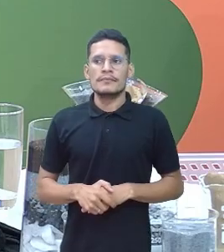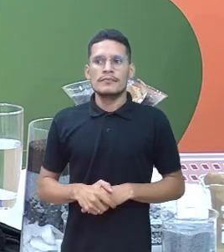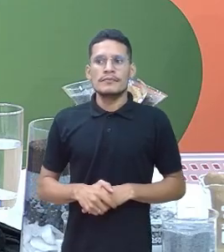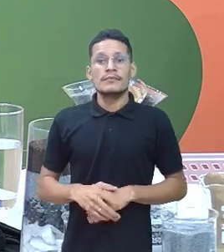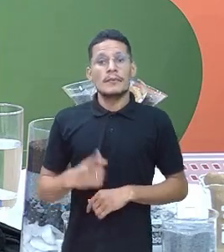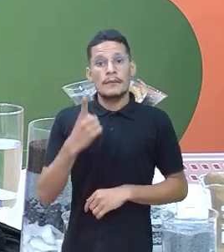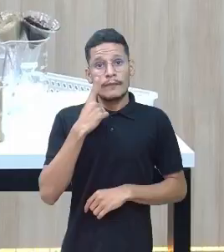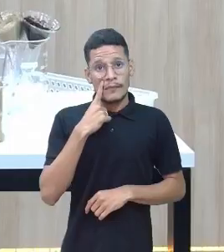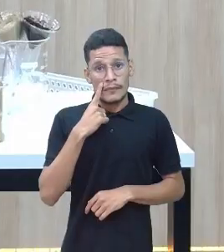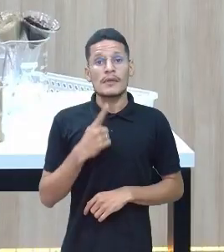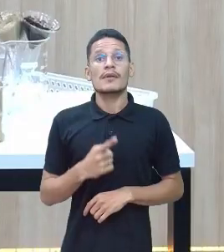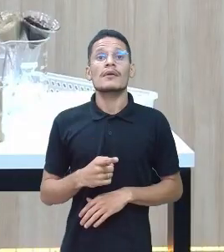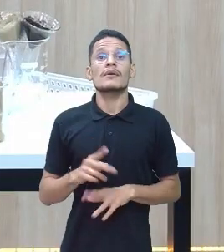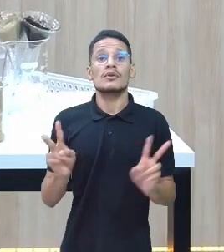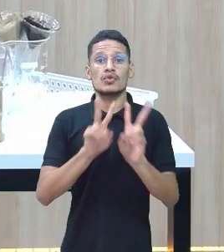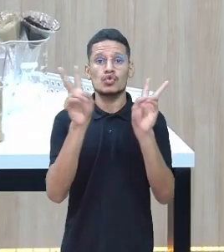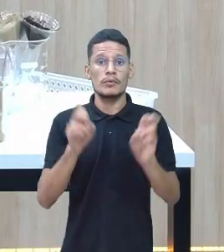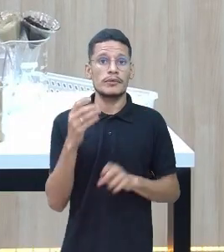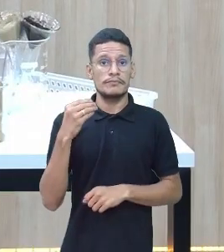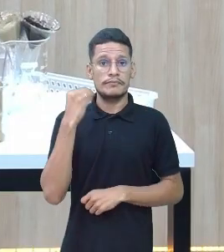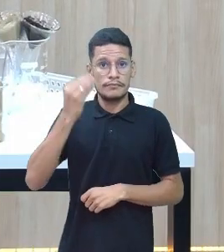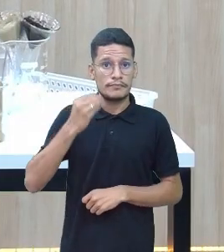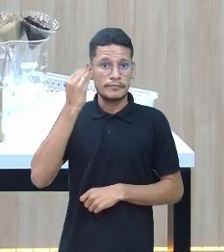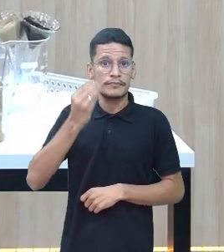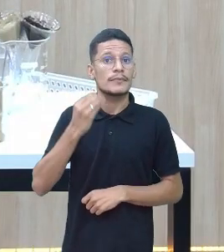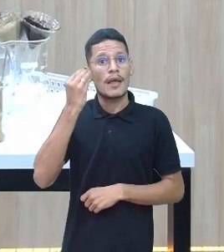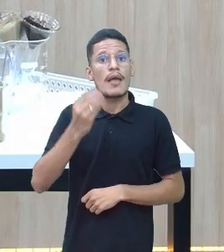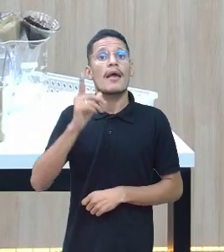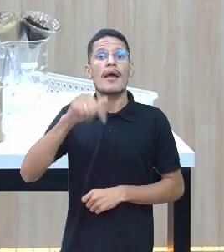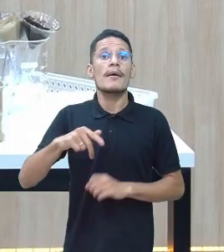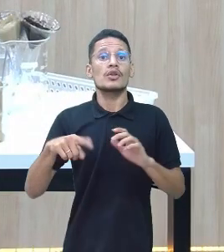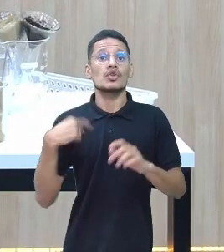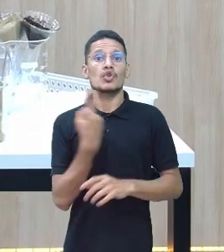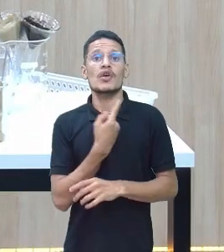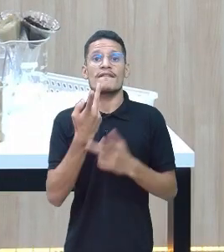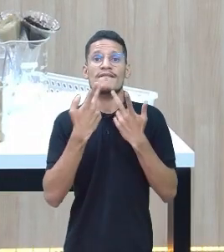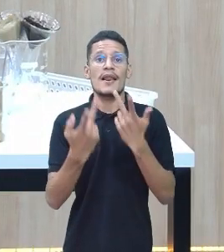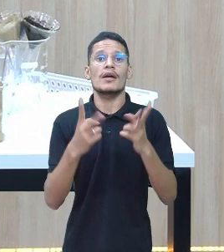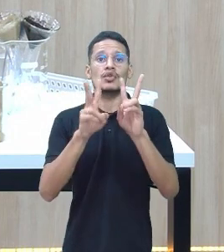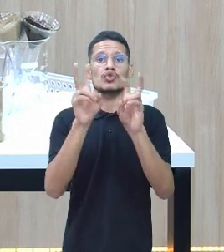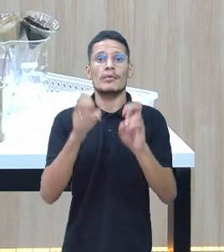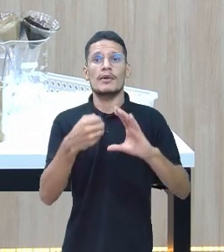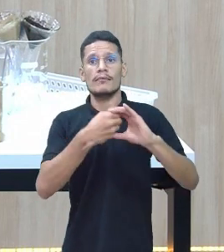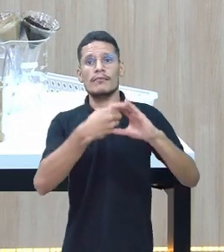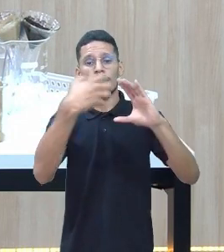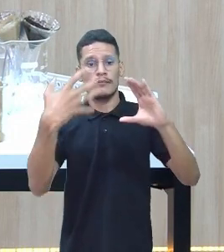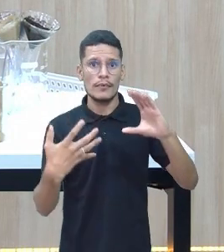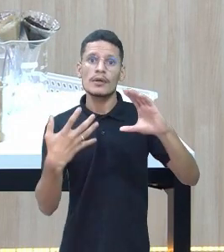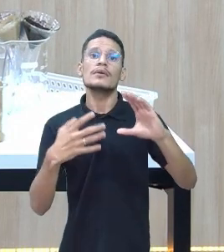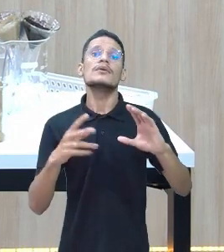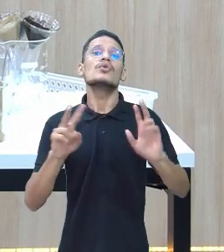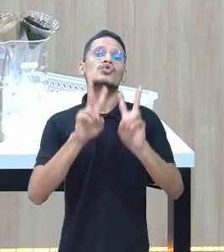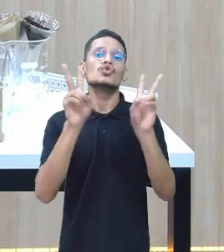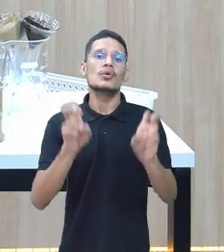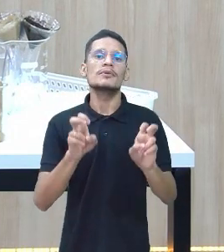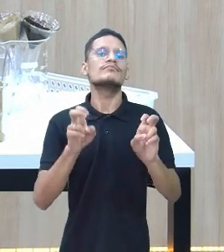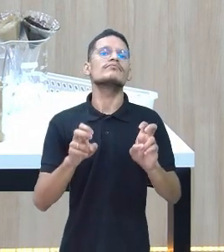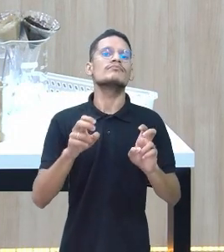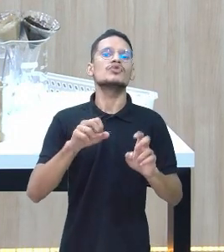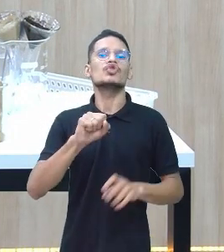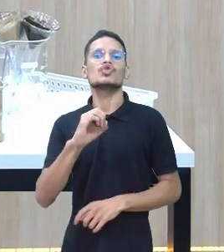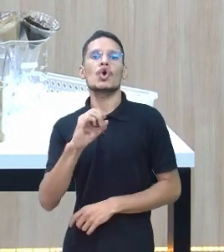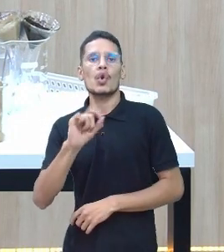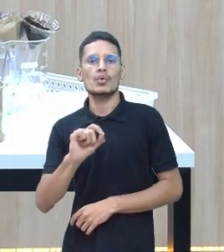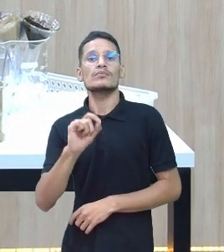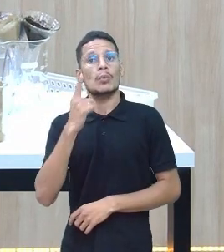Então, essa questão aí, gente, da experiência, né, é onde a gente vai falar das características, né, do solo. E nas